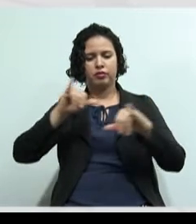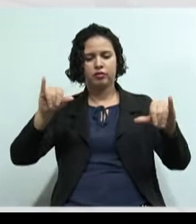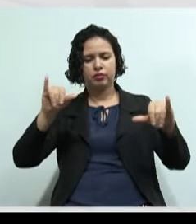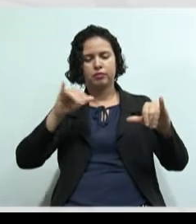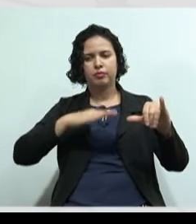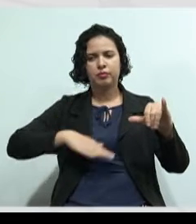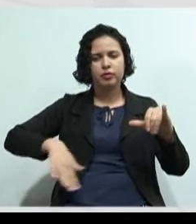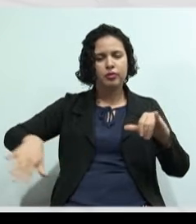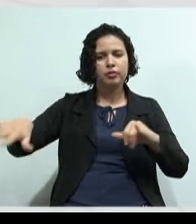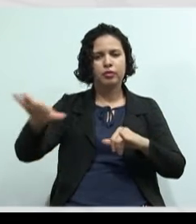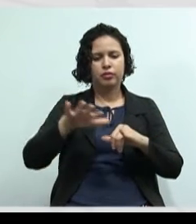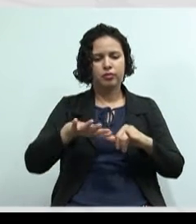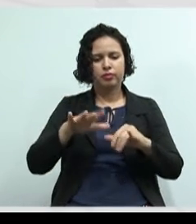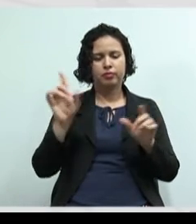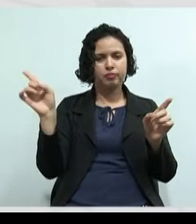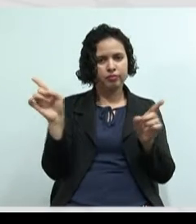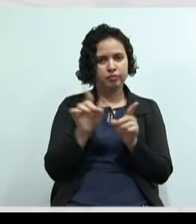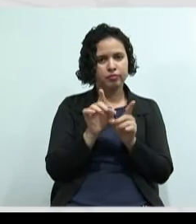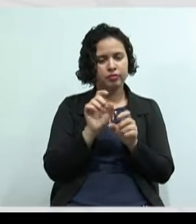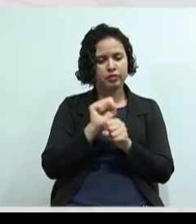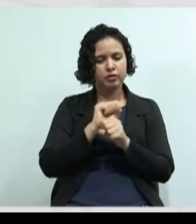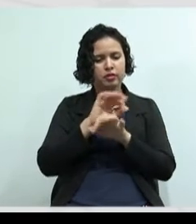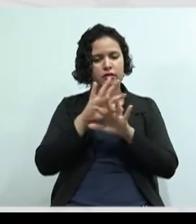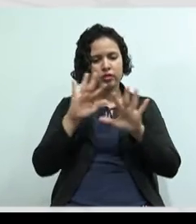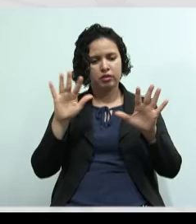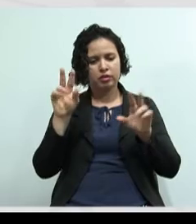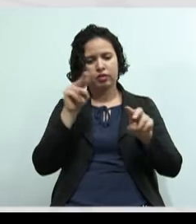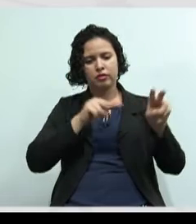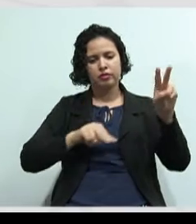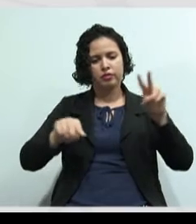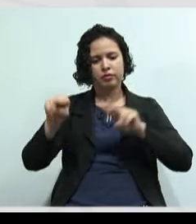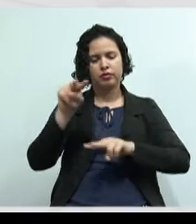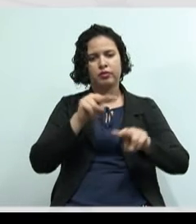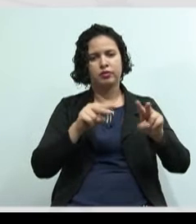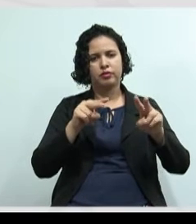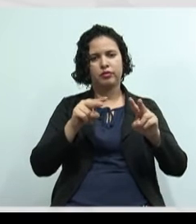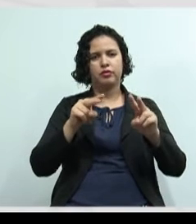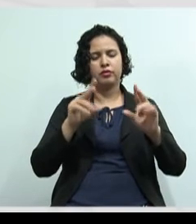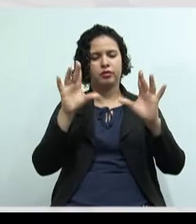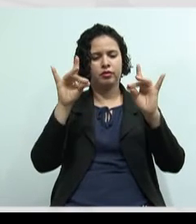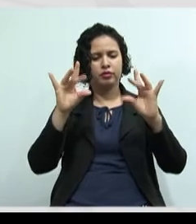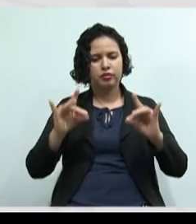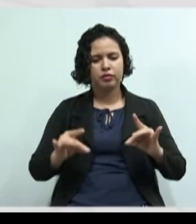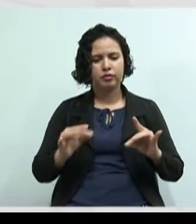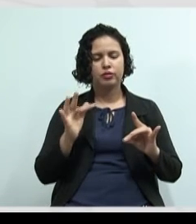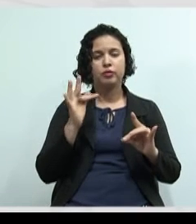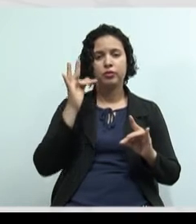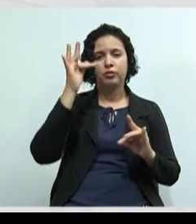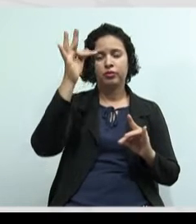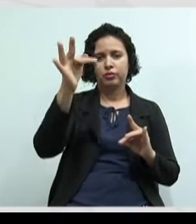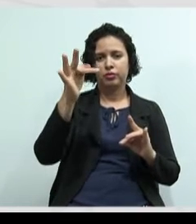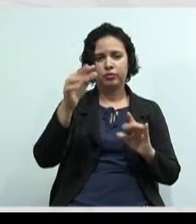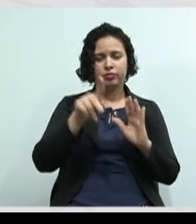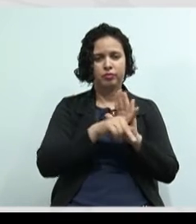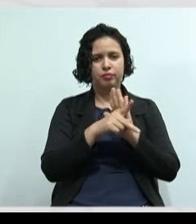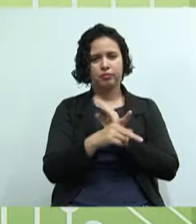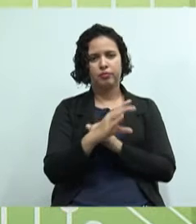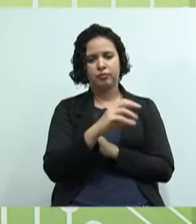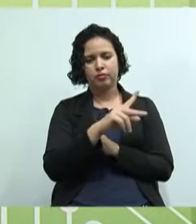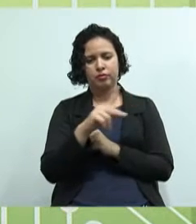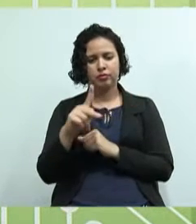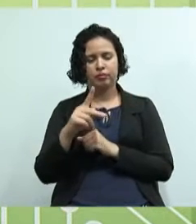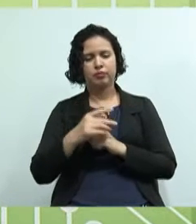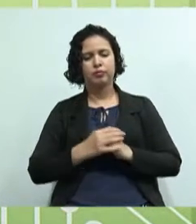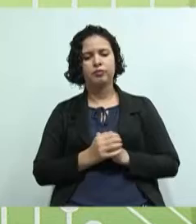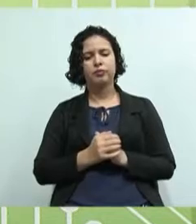todos os funcionários. Um resumo bem claro é: a visão é a descrição do futuro desejado para a cooperativa. Tá ok? Vem aqui que eu quero te dizer uma